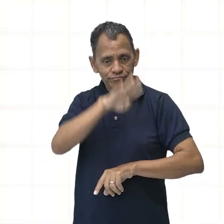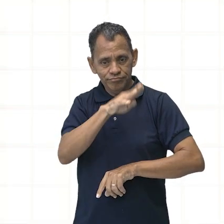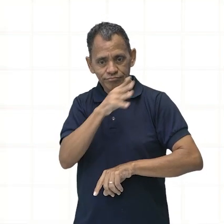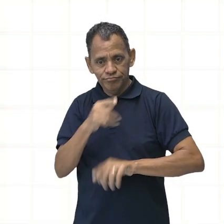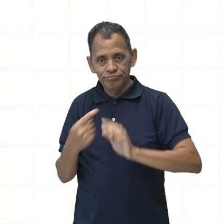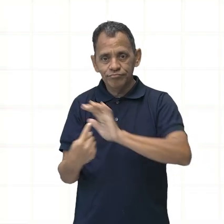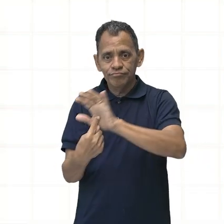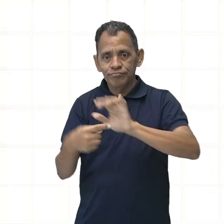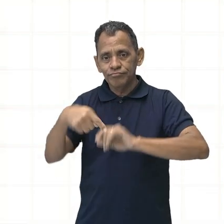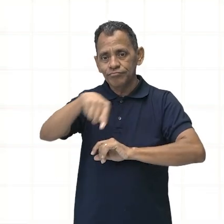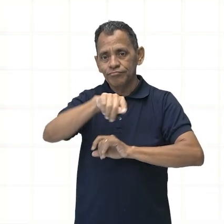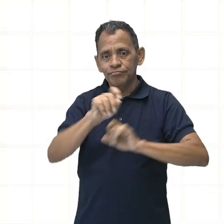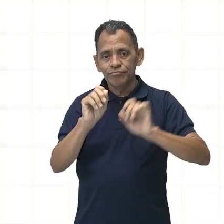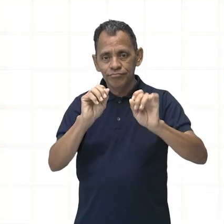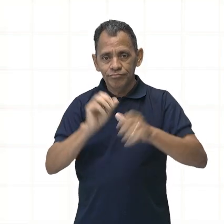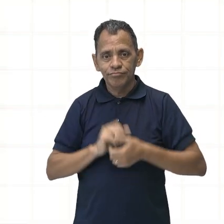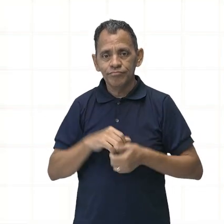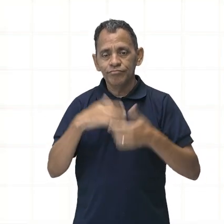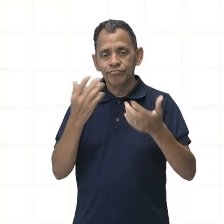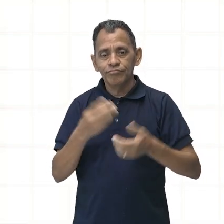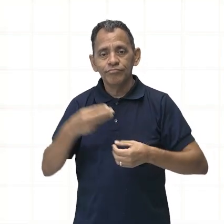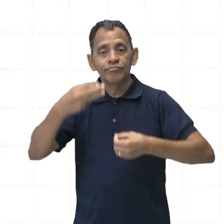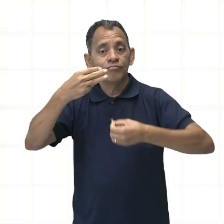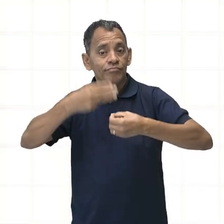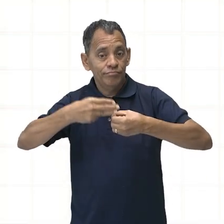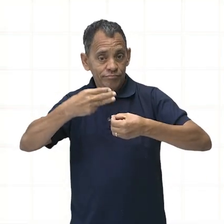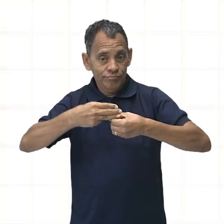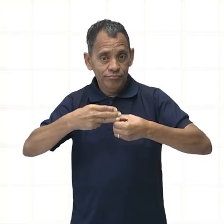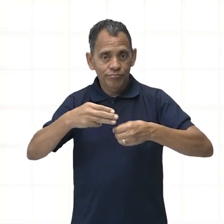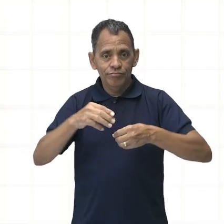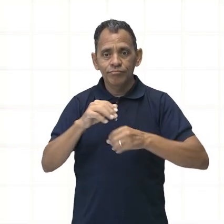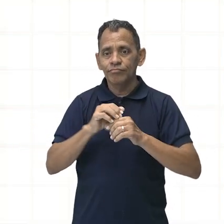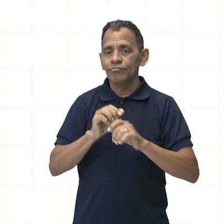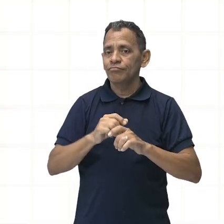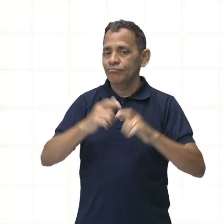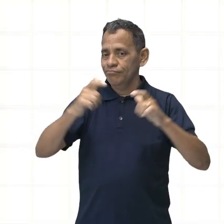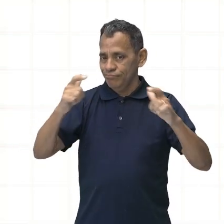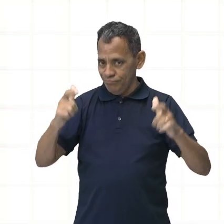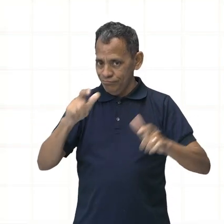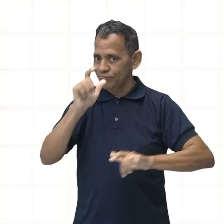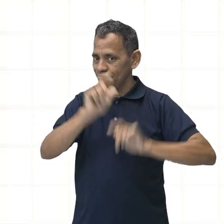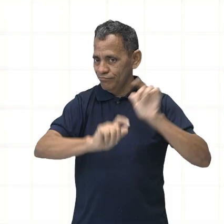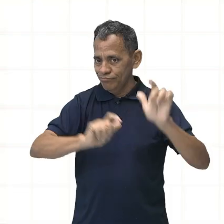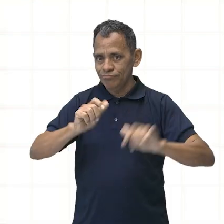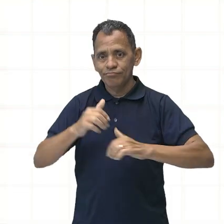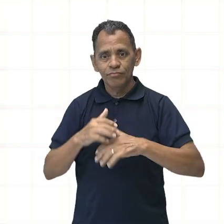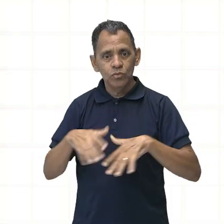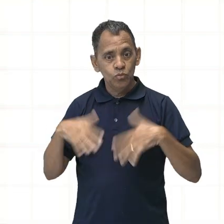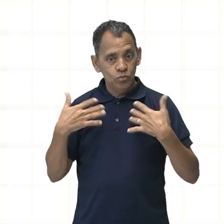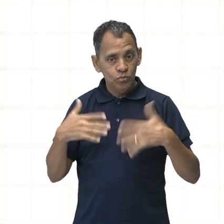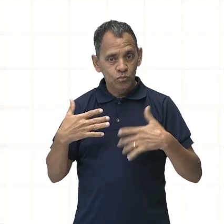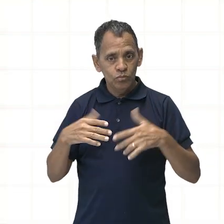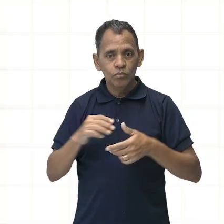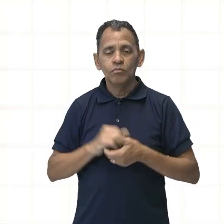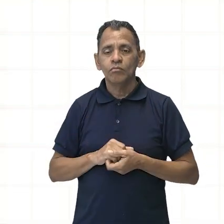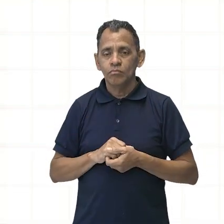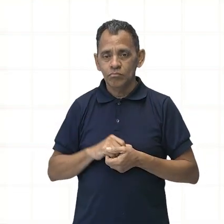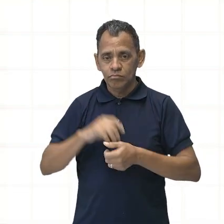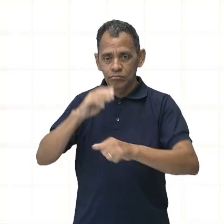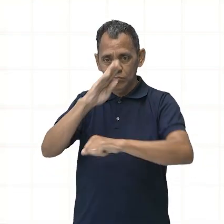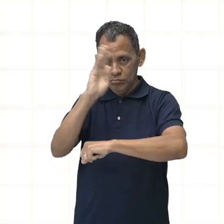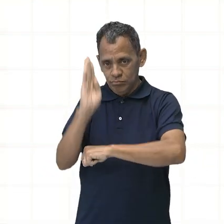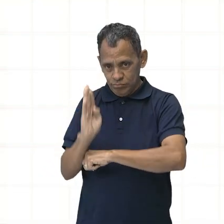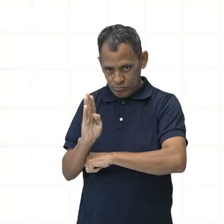vocês quais são os municípios mais populosos, né, do nosso